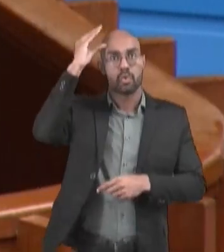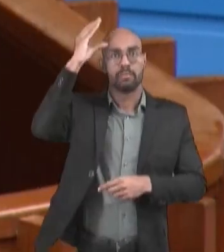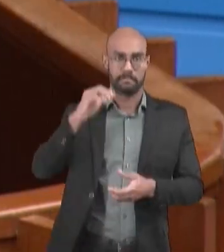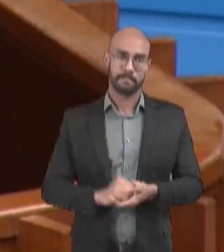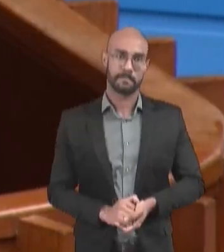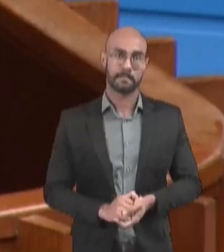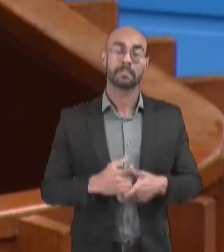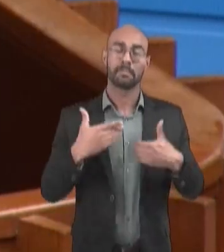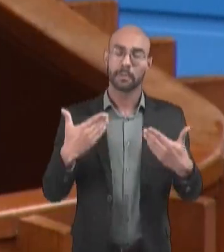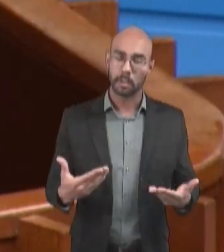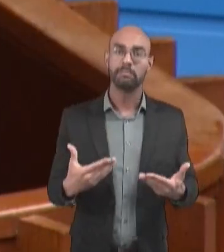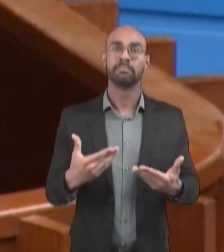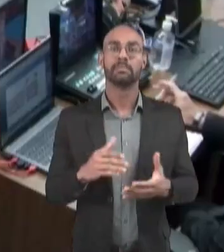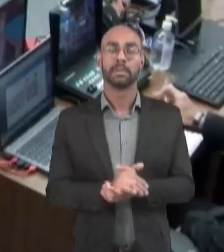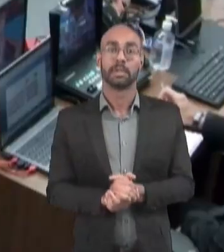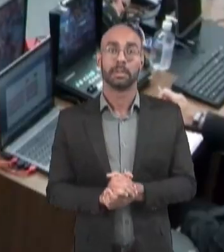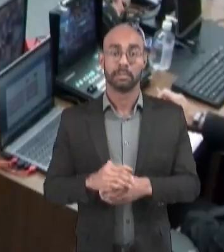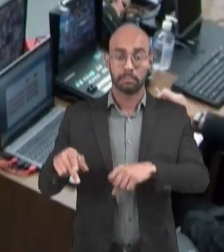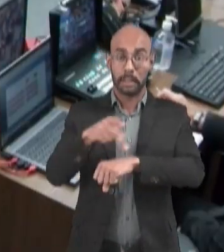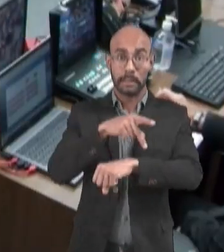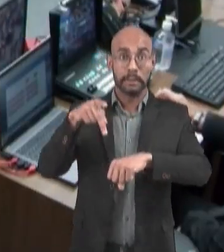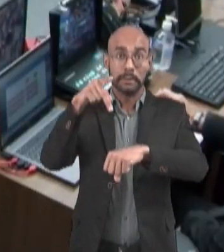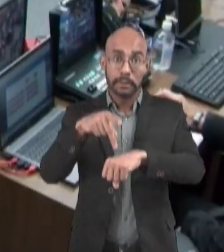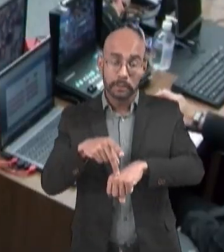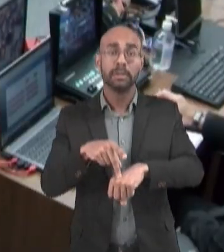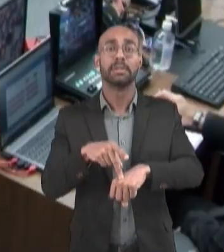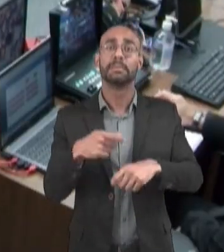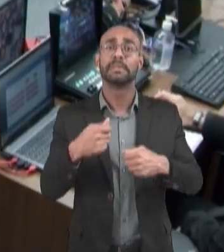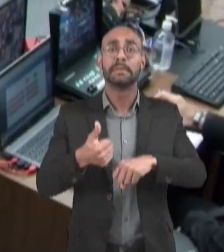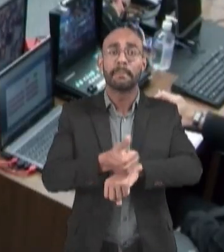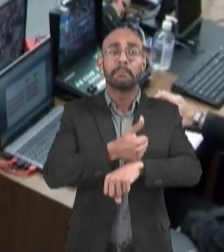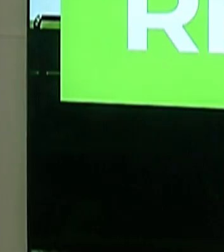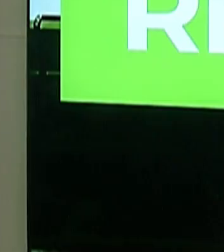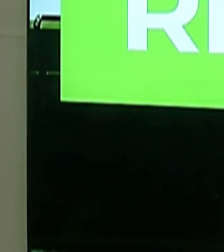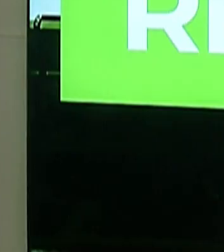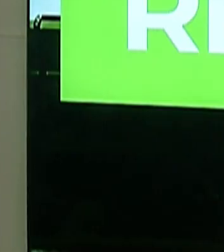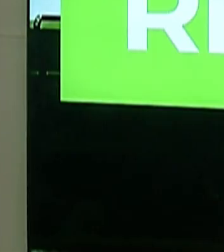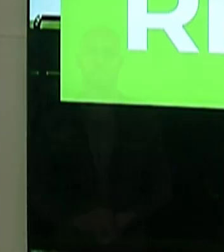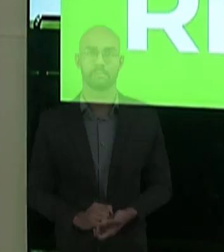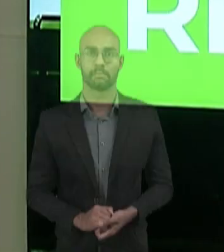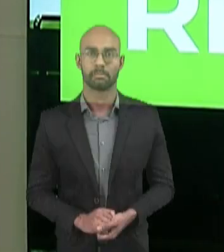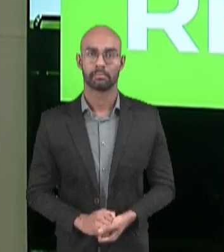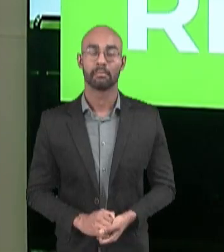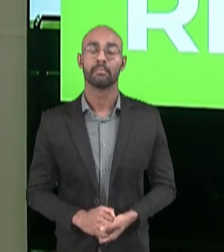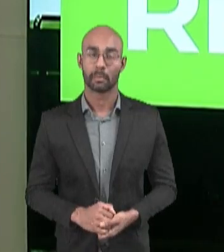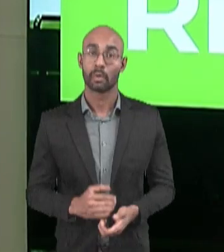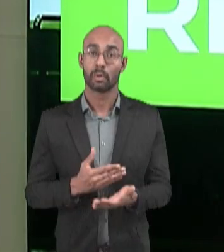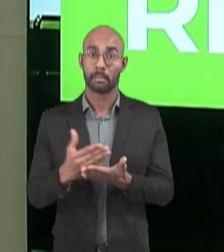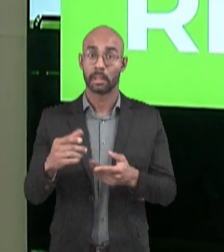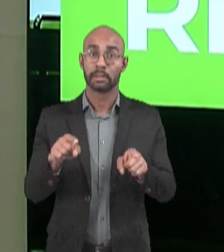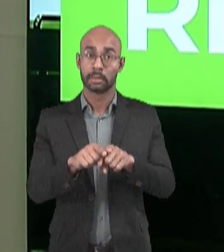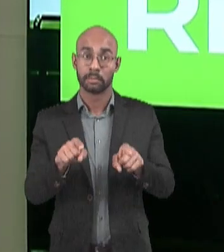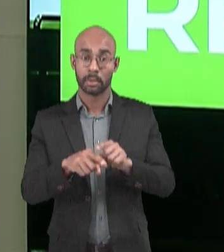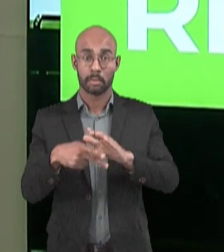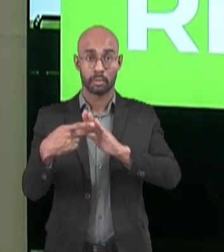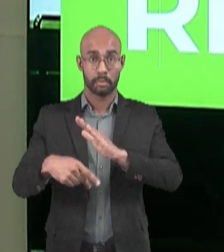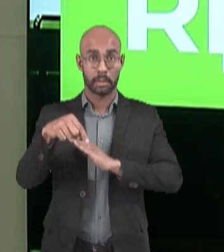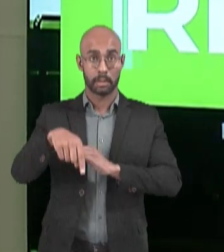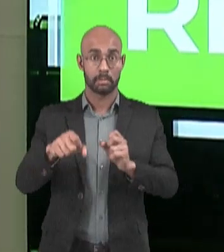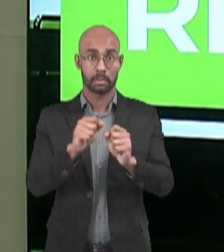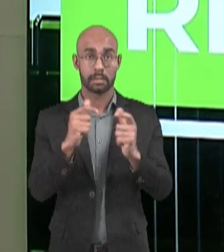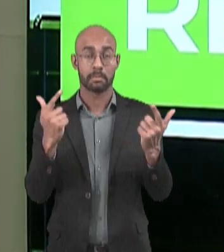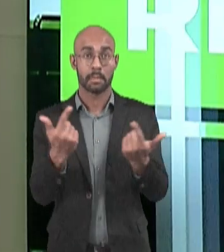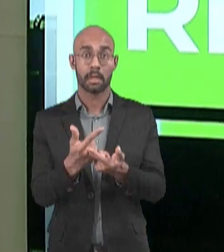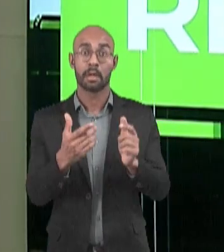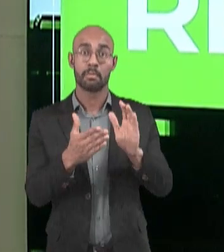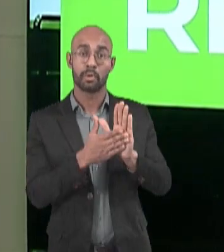Zeca, ele nunca colocou a educação em primeiro lugar. E começa a tramitar aqui na Assembleia